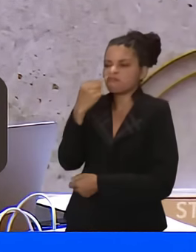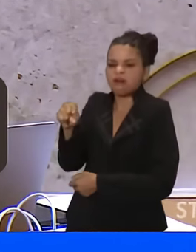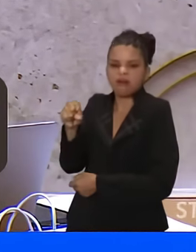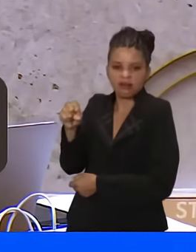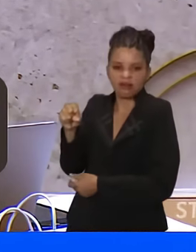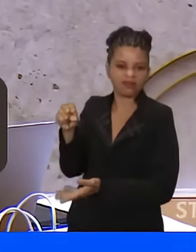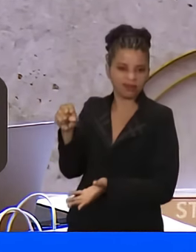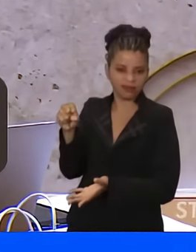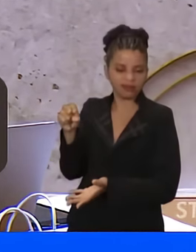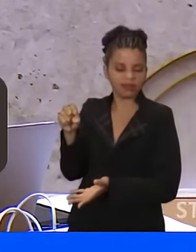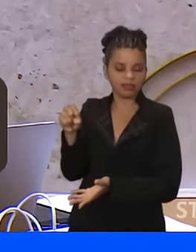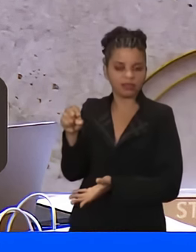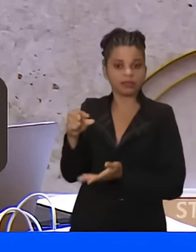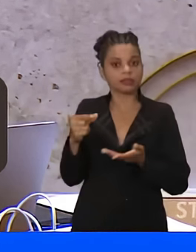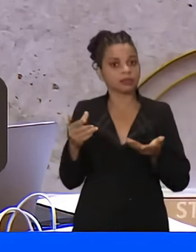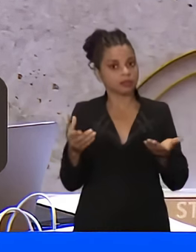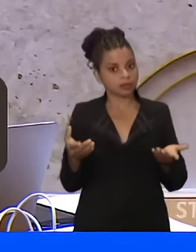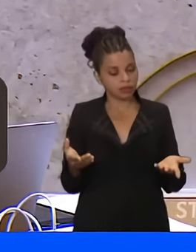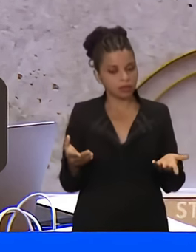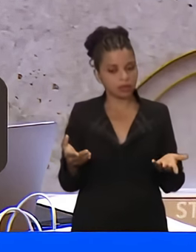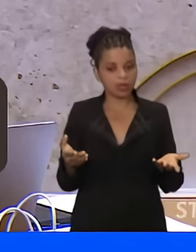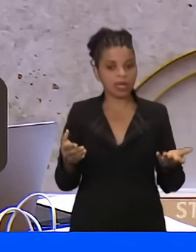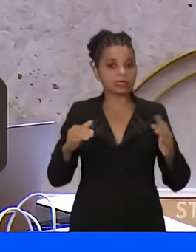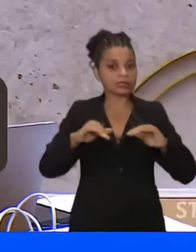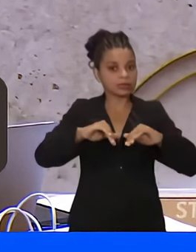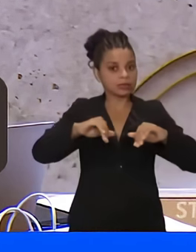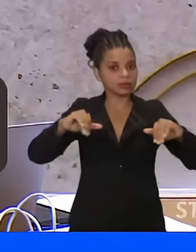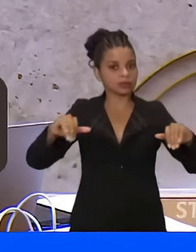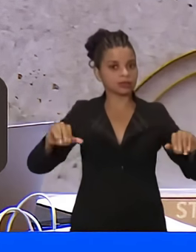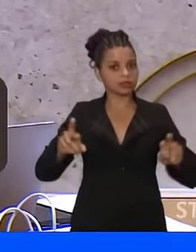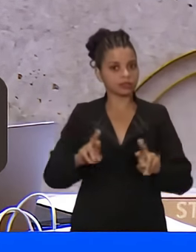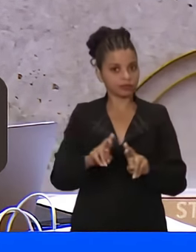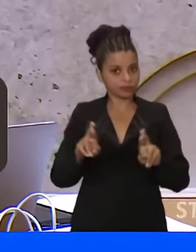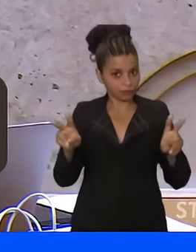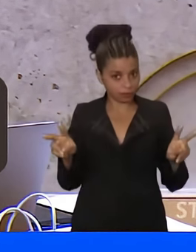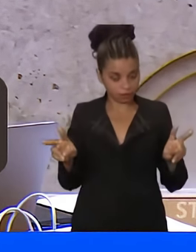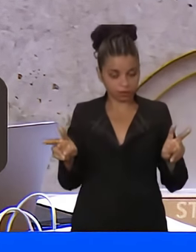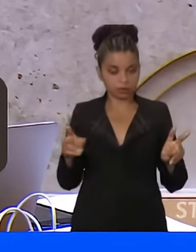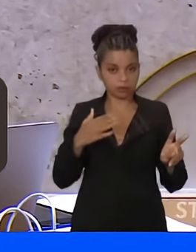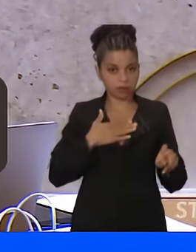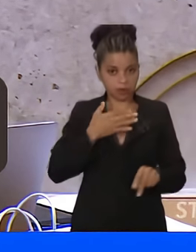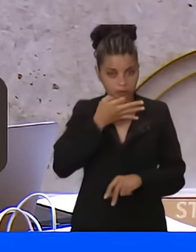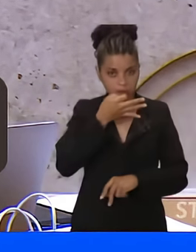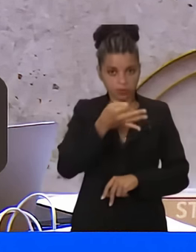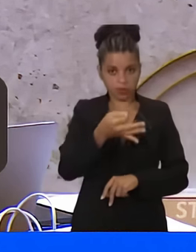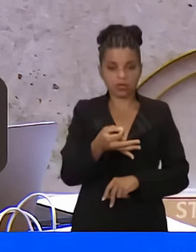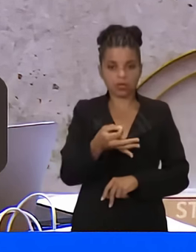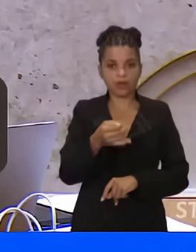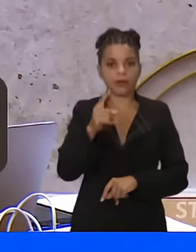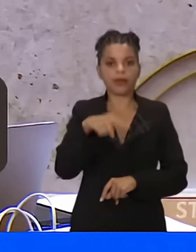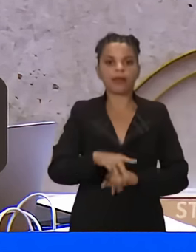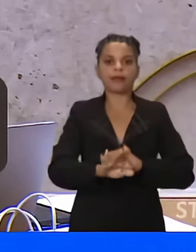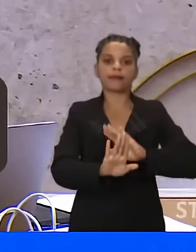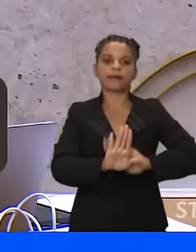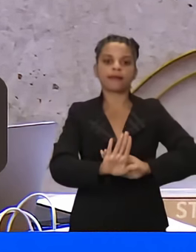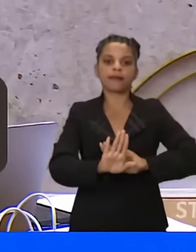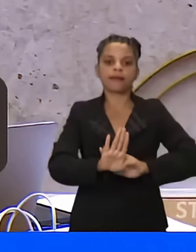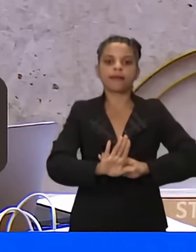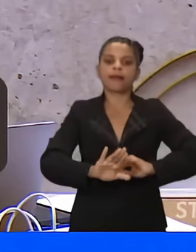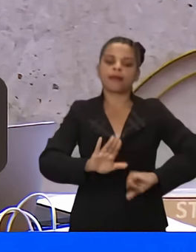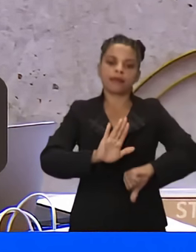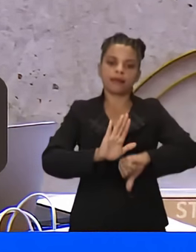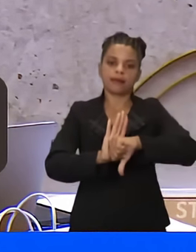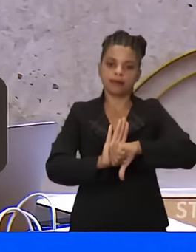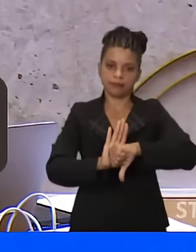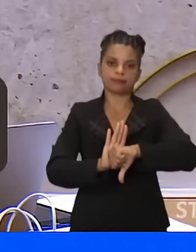Portanto, eu acho que o divisor aí, na minha visão, é a imputação ou a sugestão de um